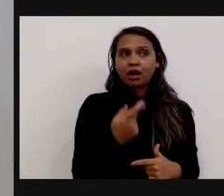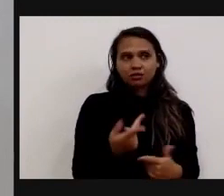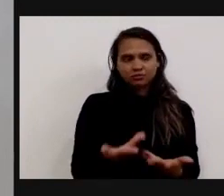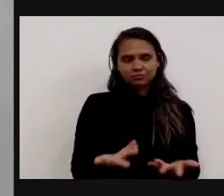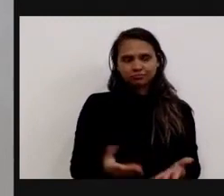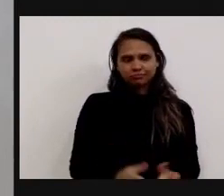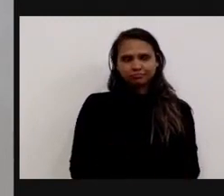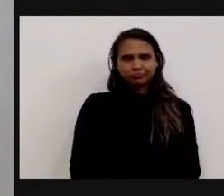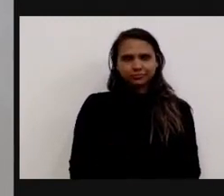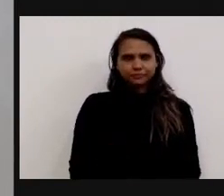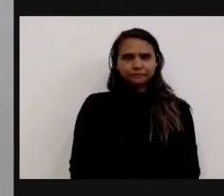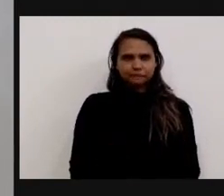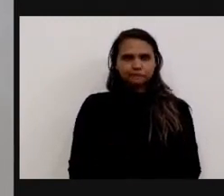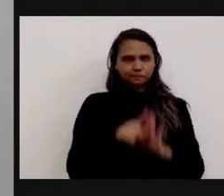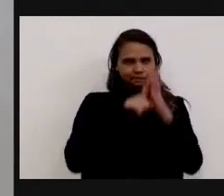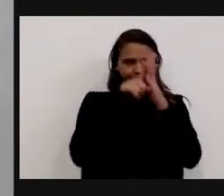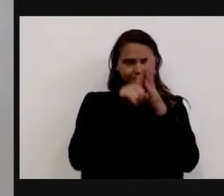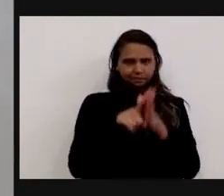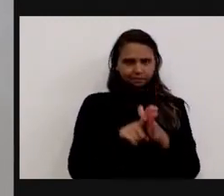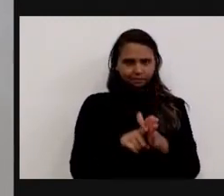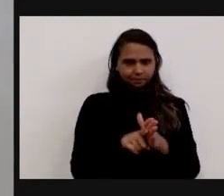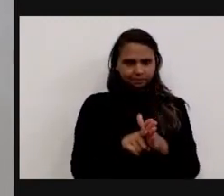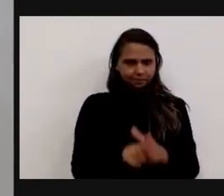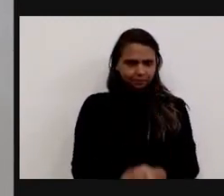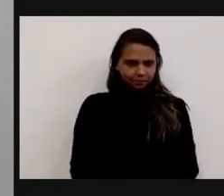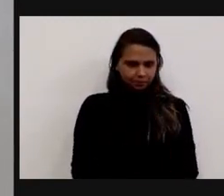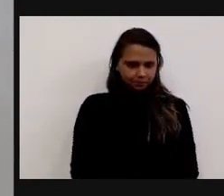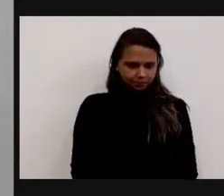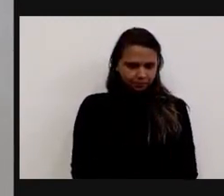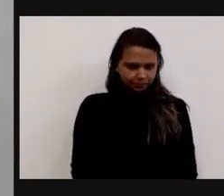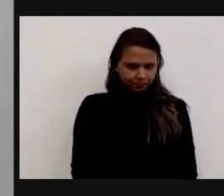pelos meninos do pesquisas de clima